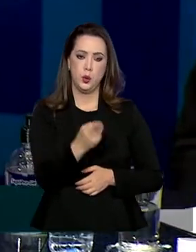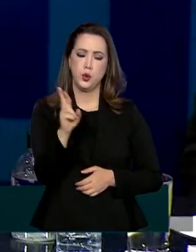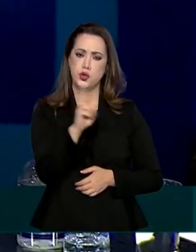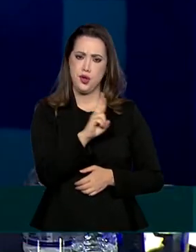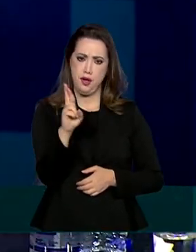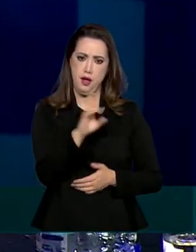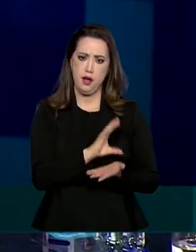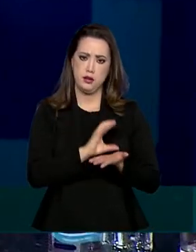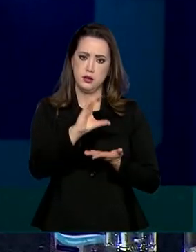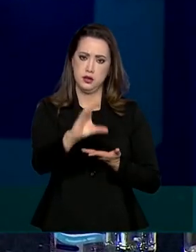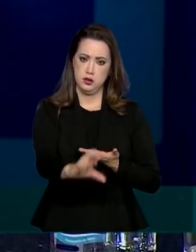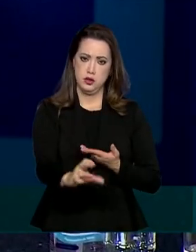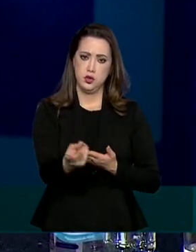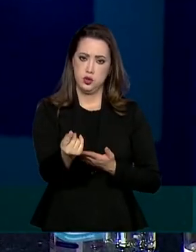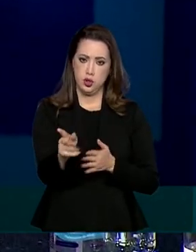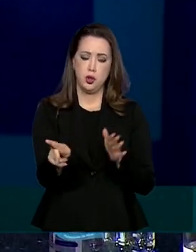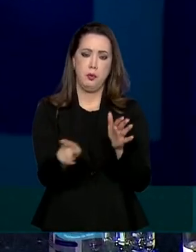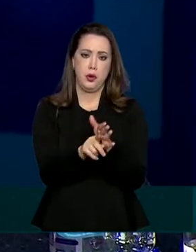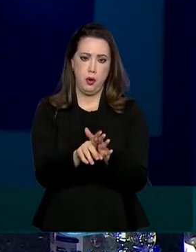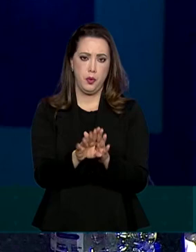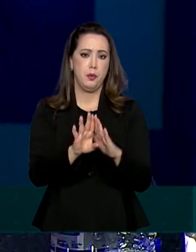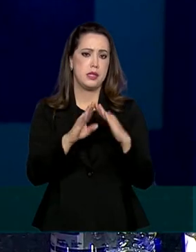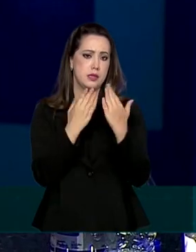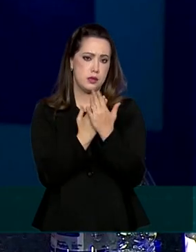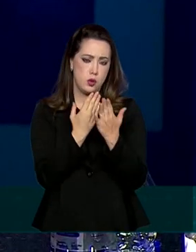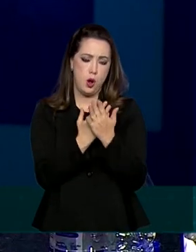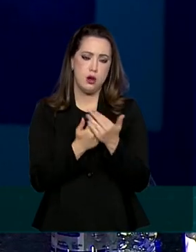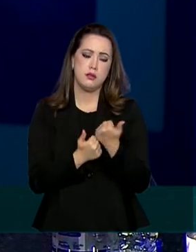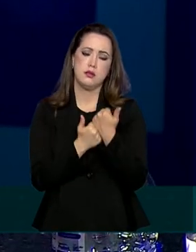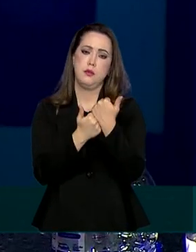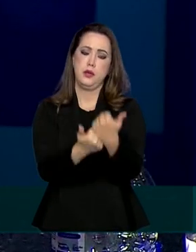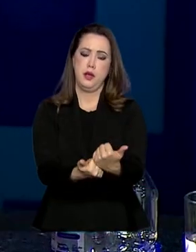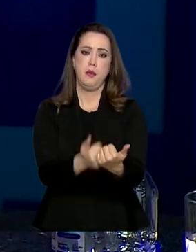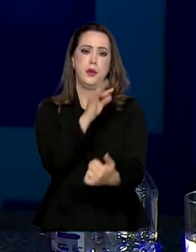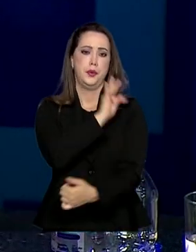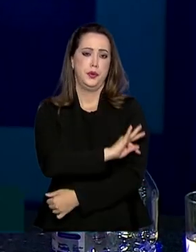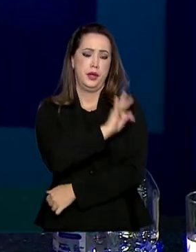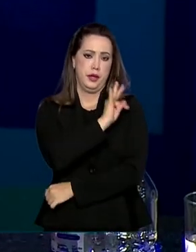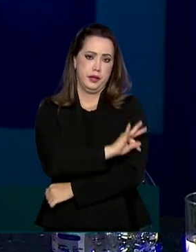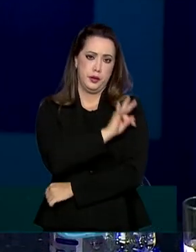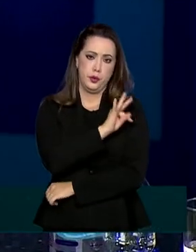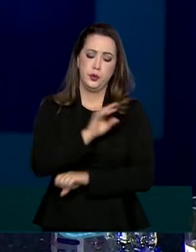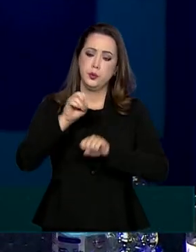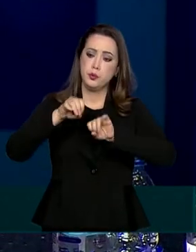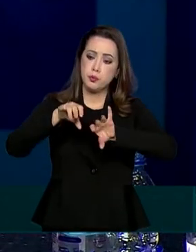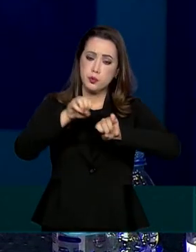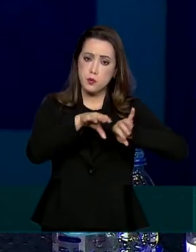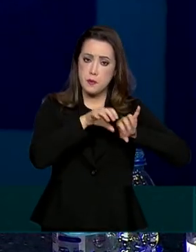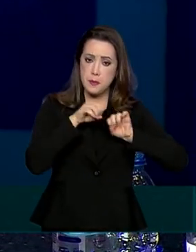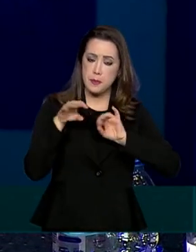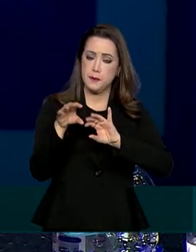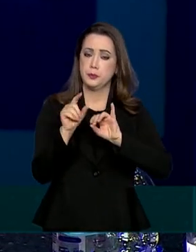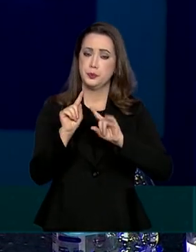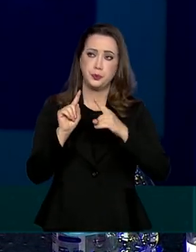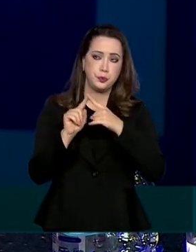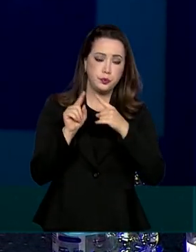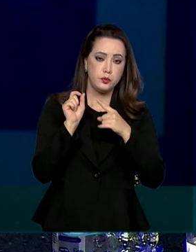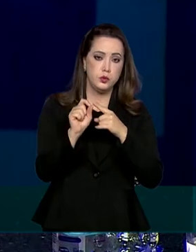programa Dinheiro Direto na Escola, além de apoio técnico e orientações em relação a